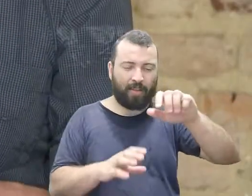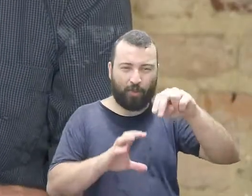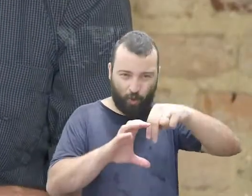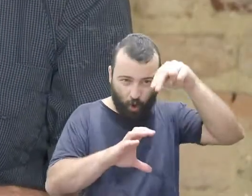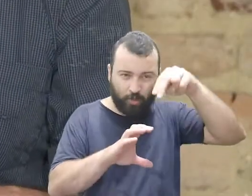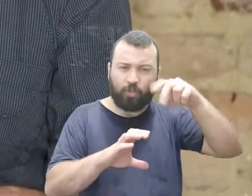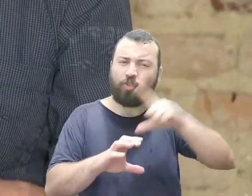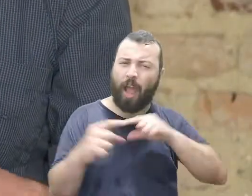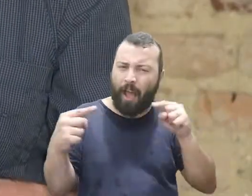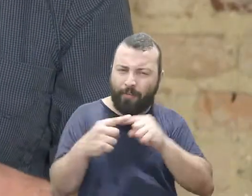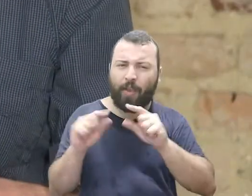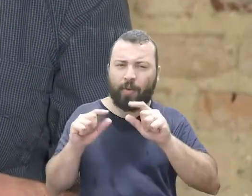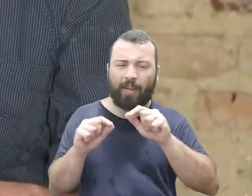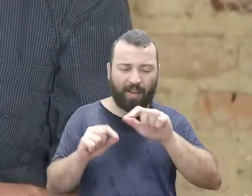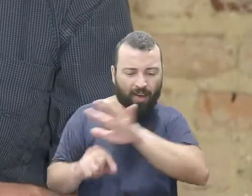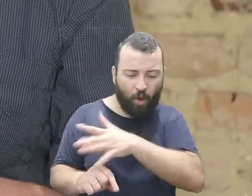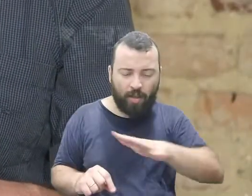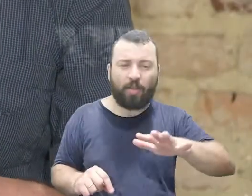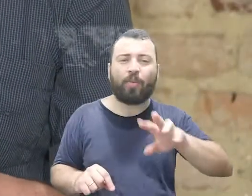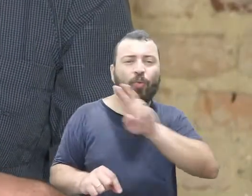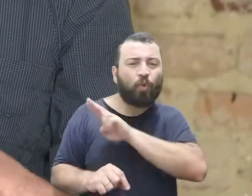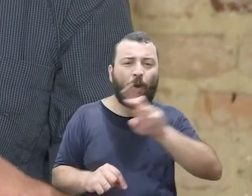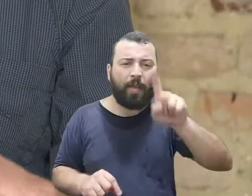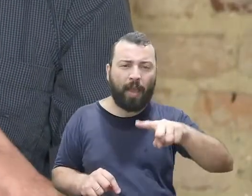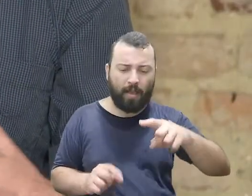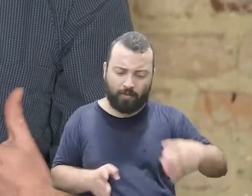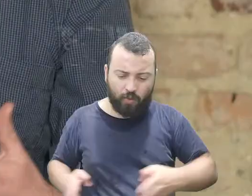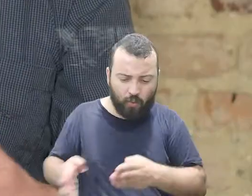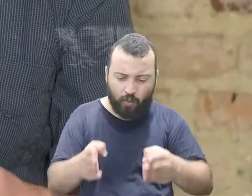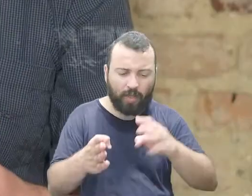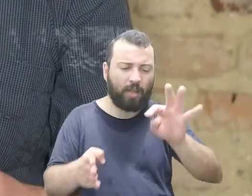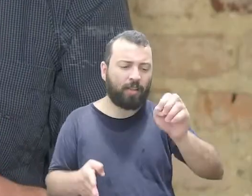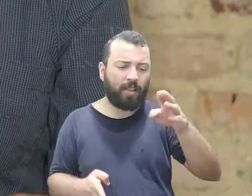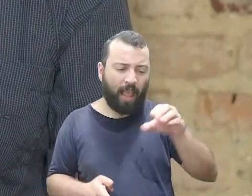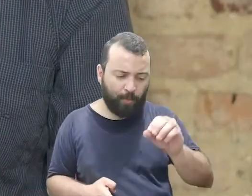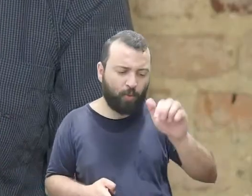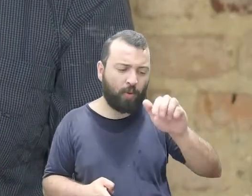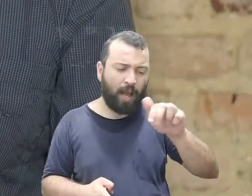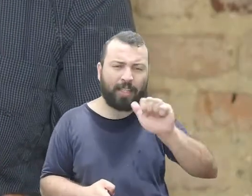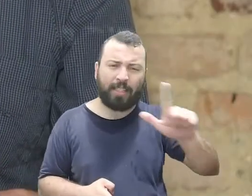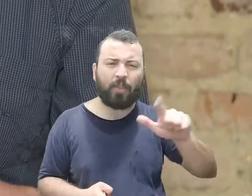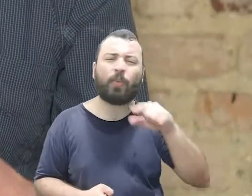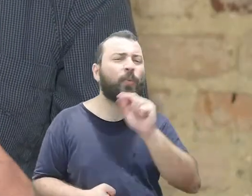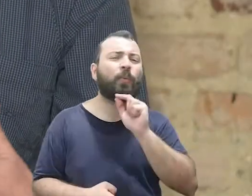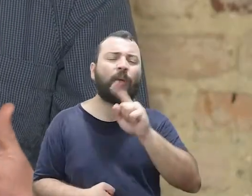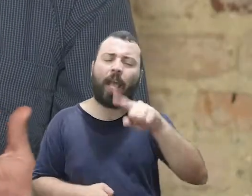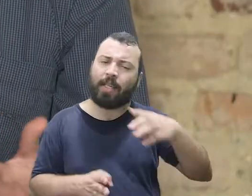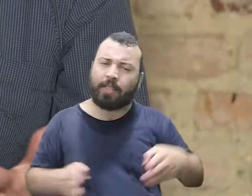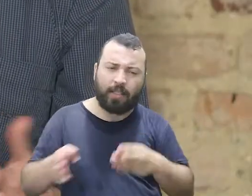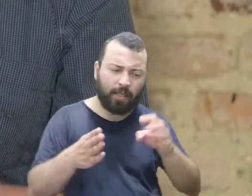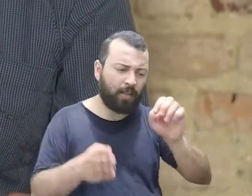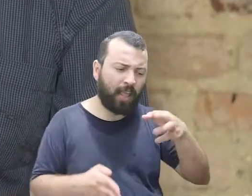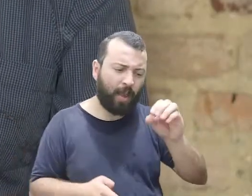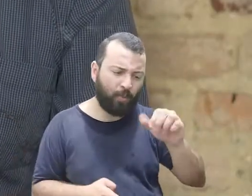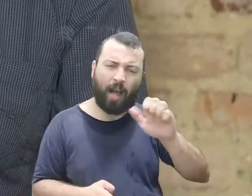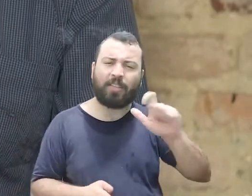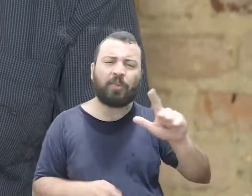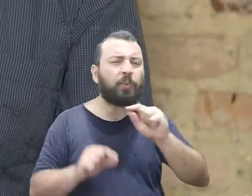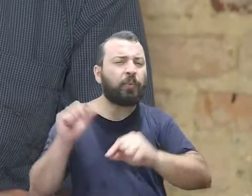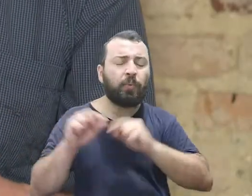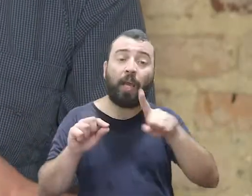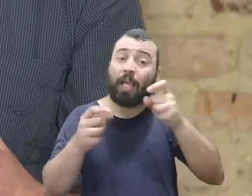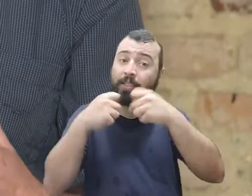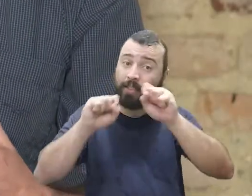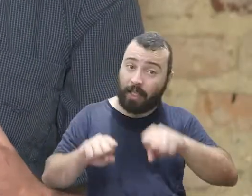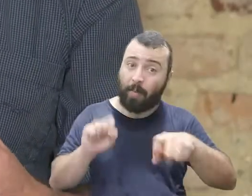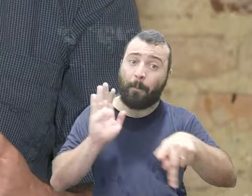relação com um componente da circulação oceânica chamada de circulação termoanina. O que é a circulação termoanina?